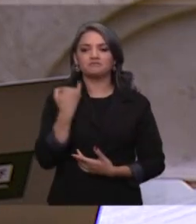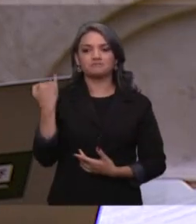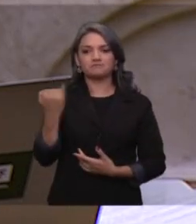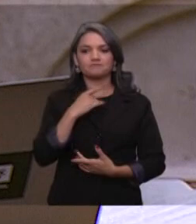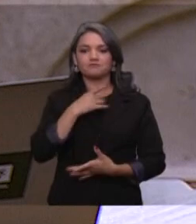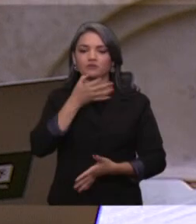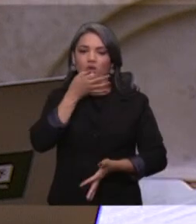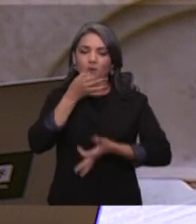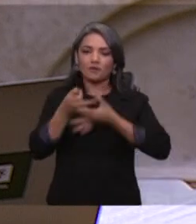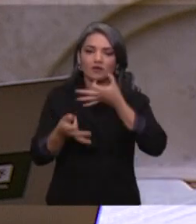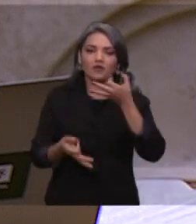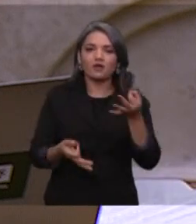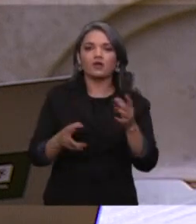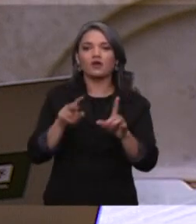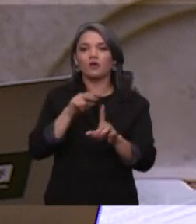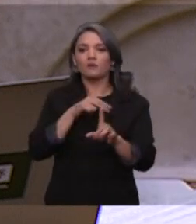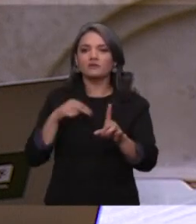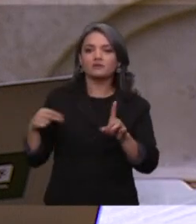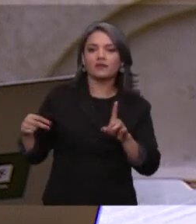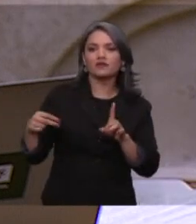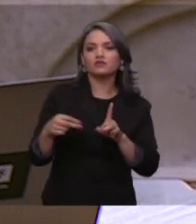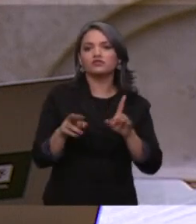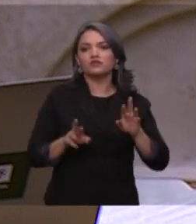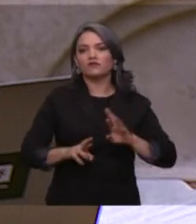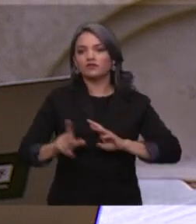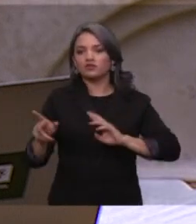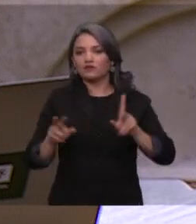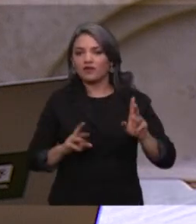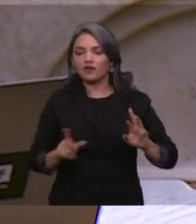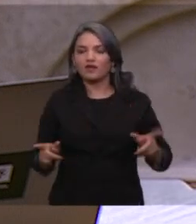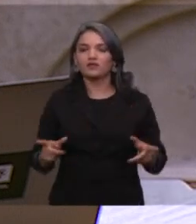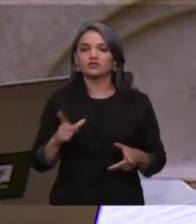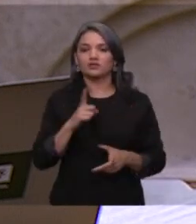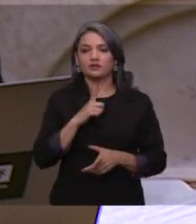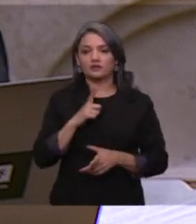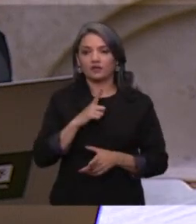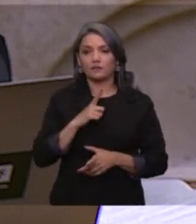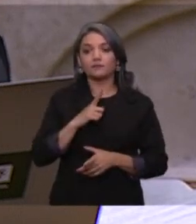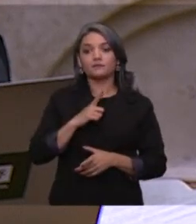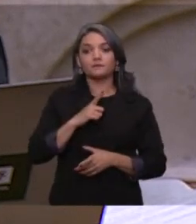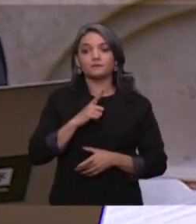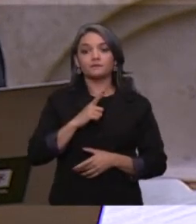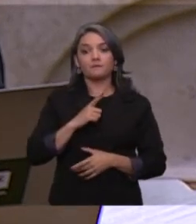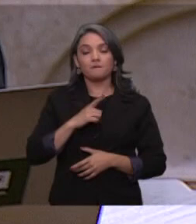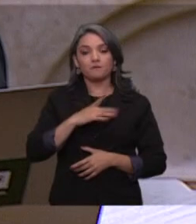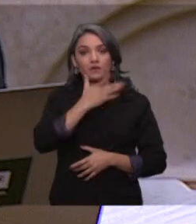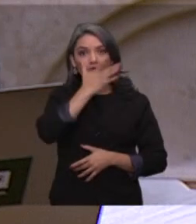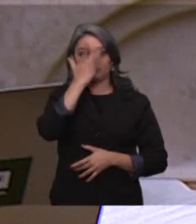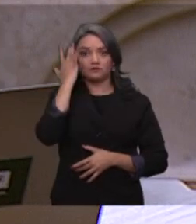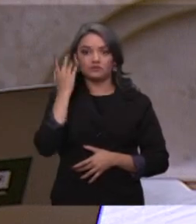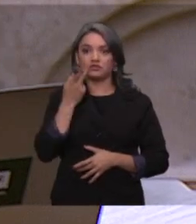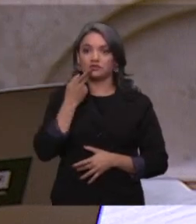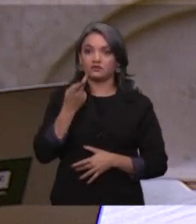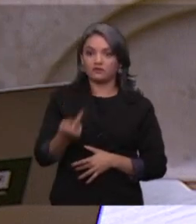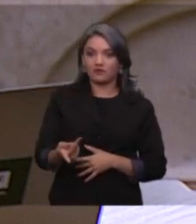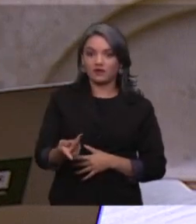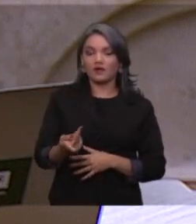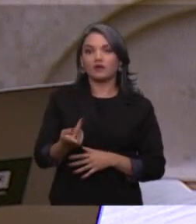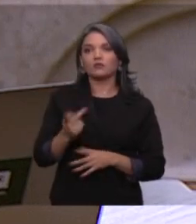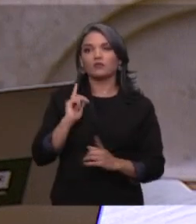visões de mundo, tanto as que foram aqui manifestadas por razões